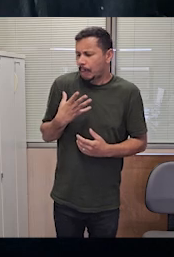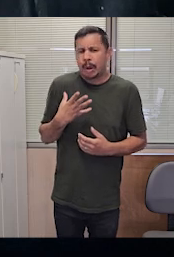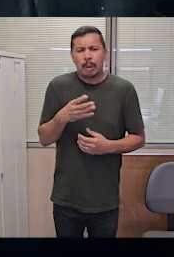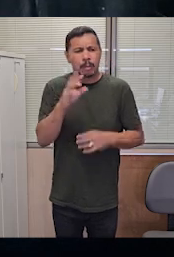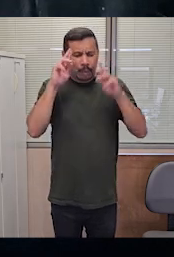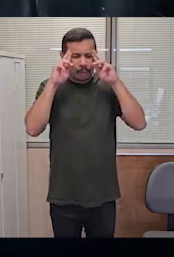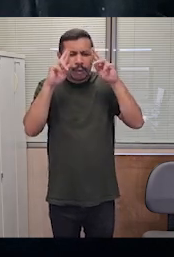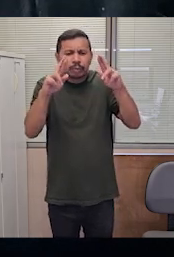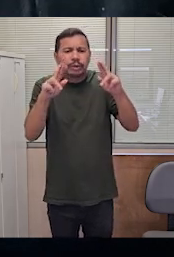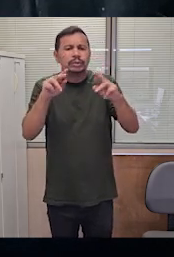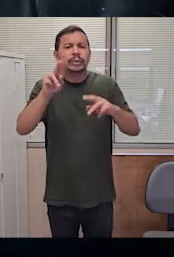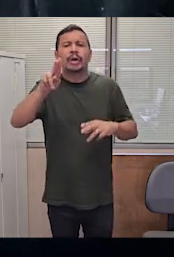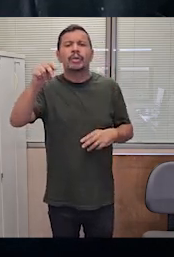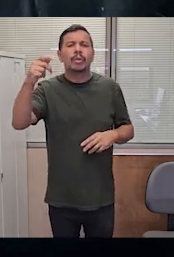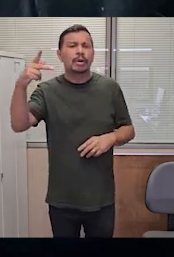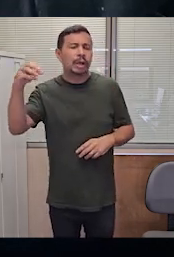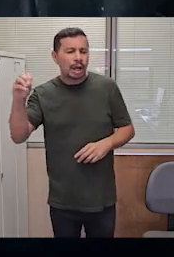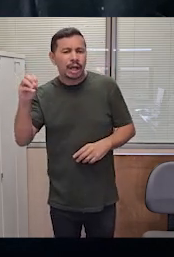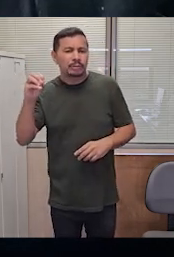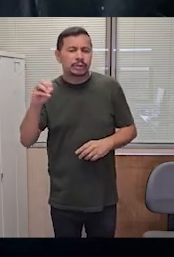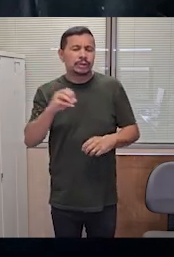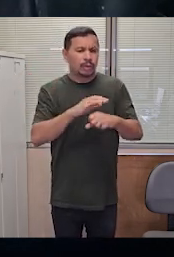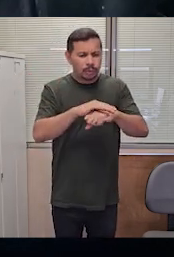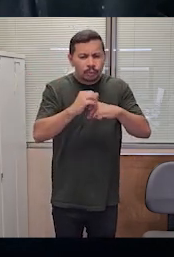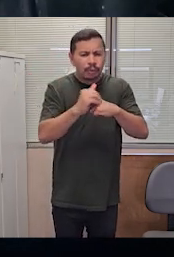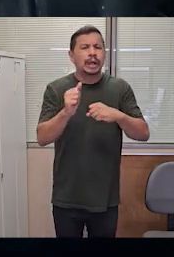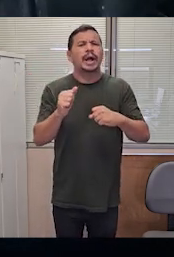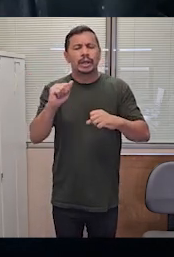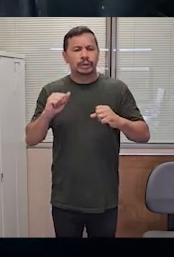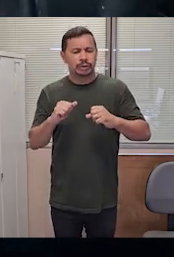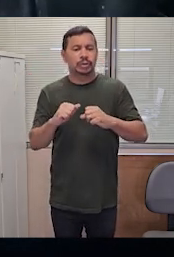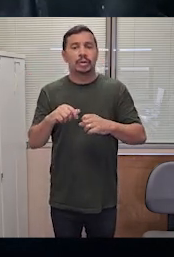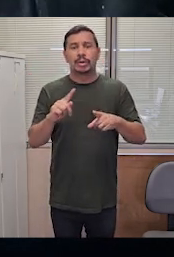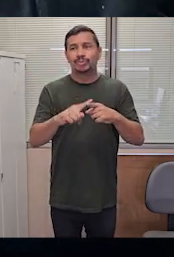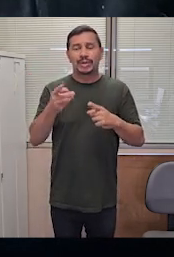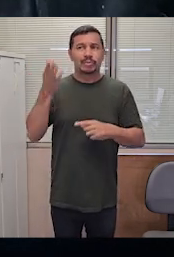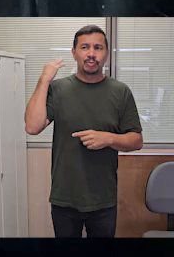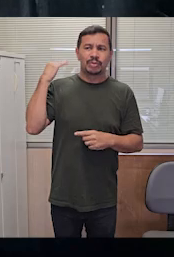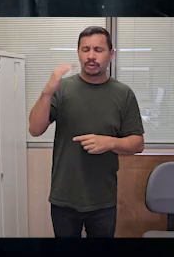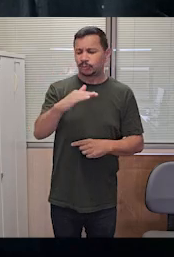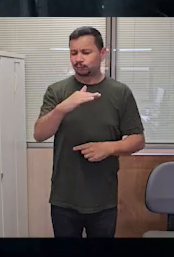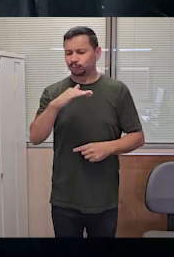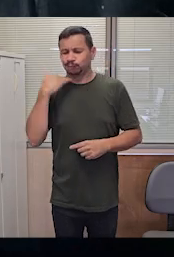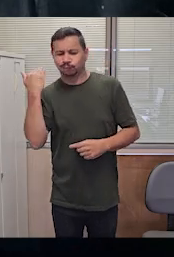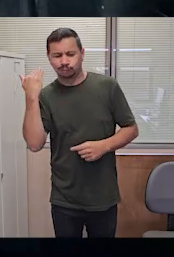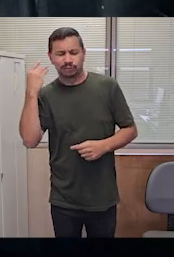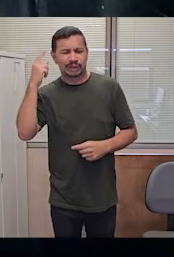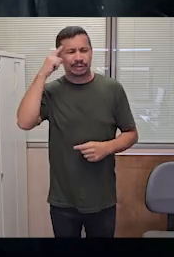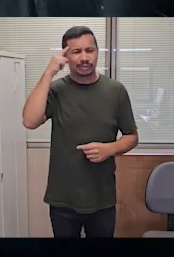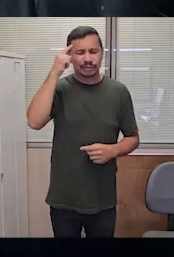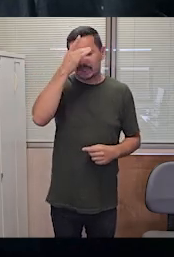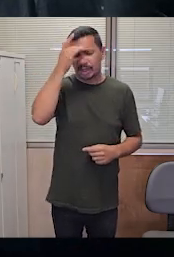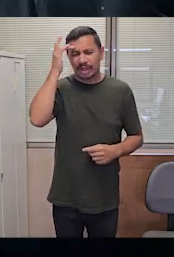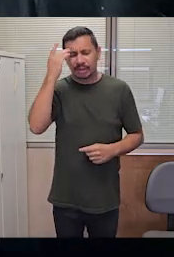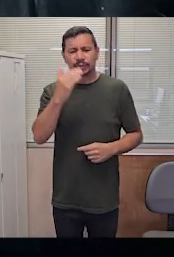ao velho, que ele era da UAPO, ele tinha um carinho muito grande. Tanto é que quando ele morreu,